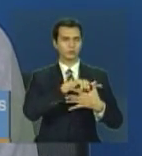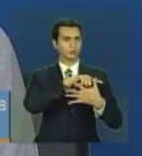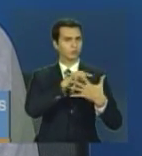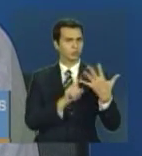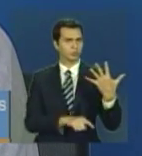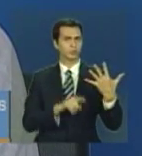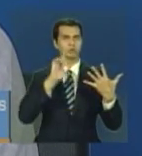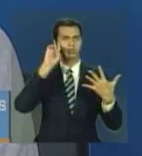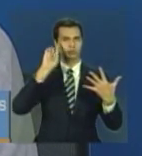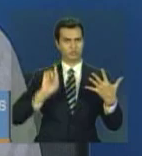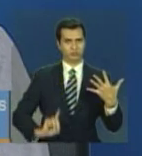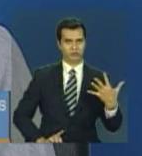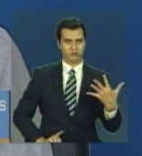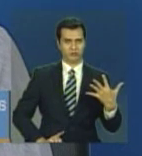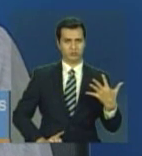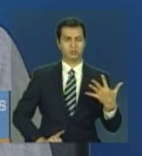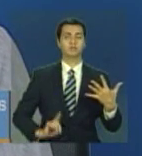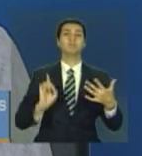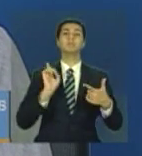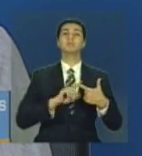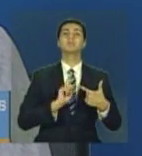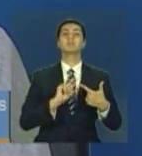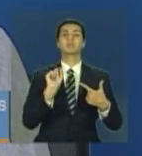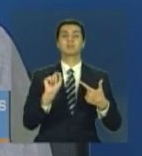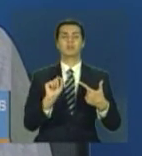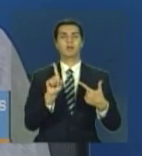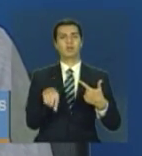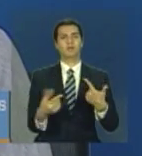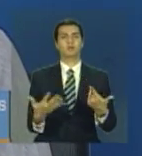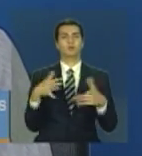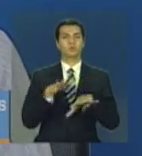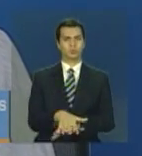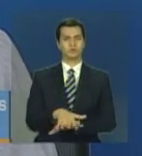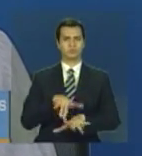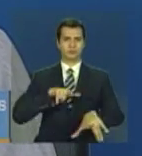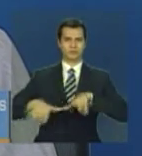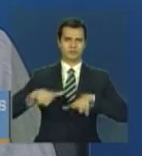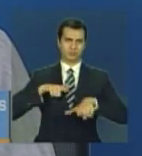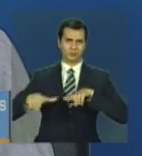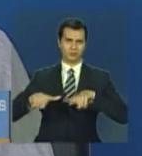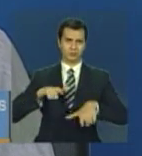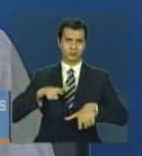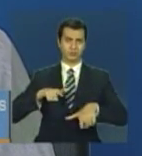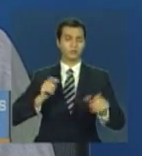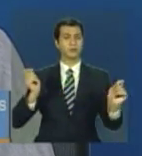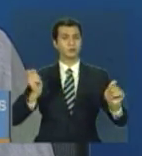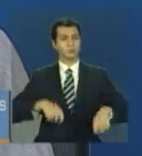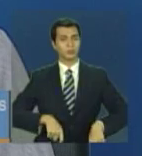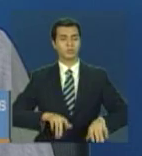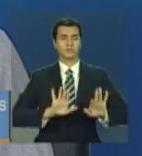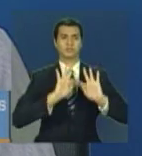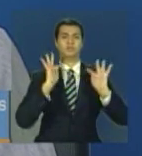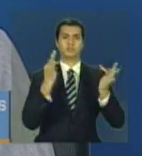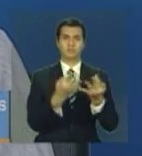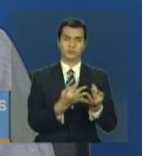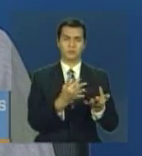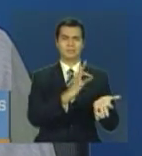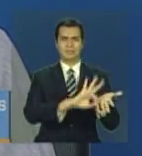direitos, e a inclusão produtiva, né, trabalhar esse cadastro, trabalhar essas